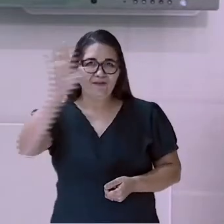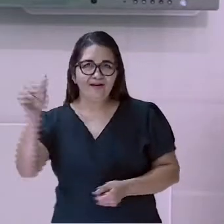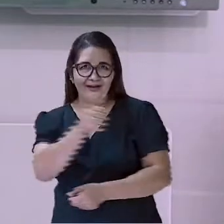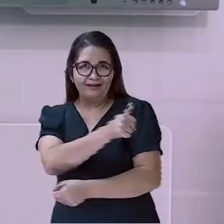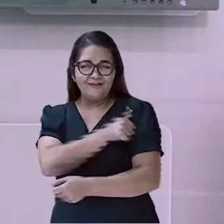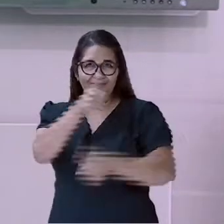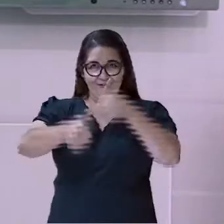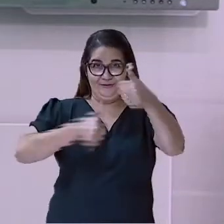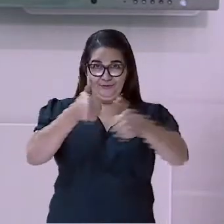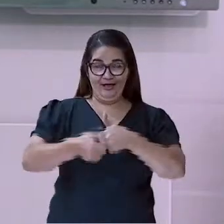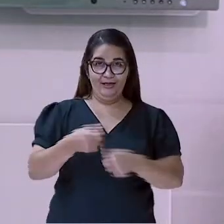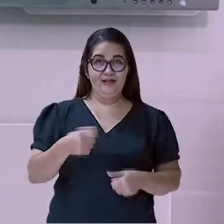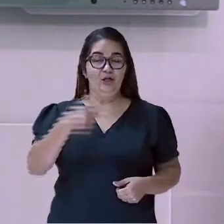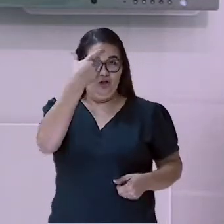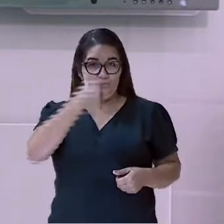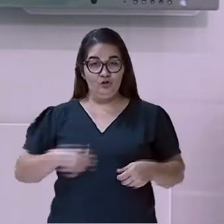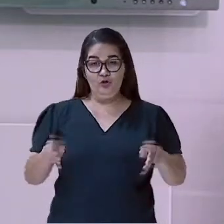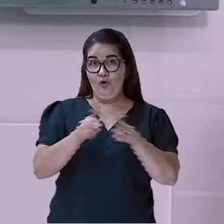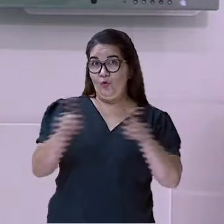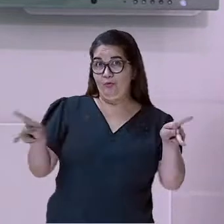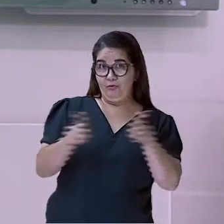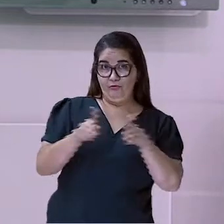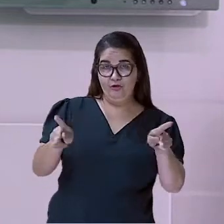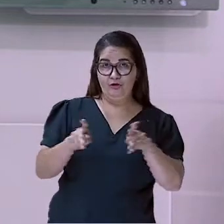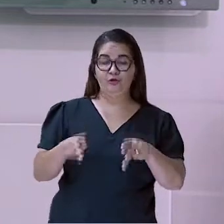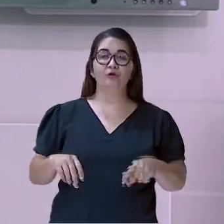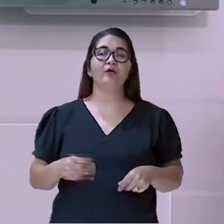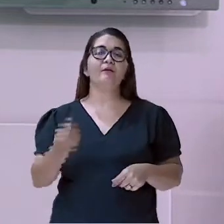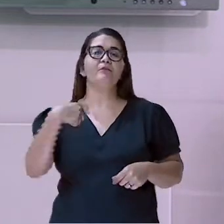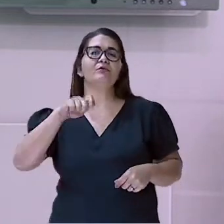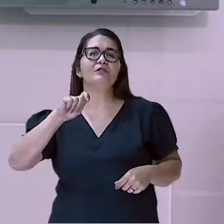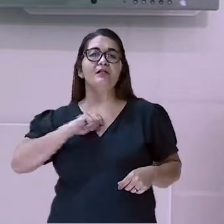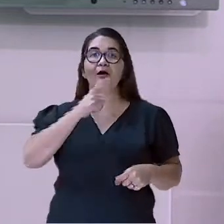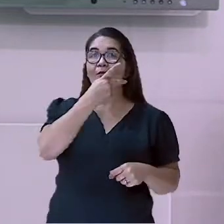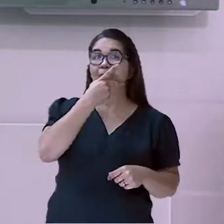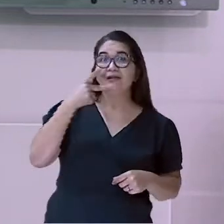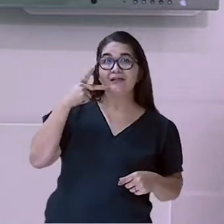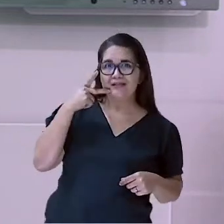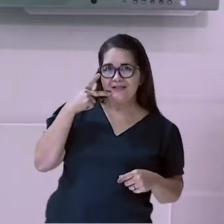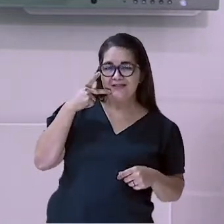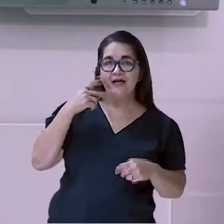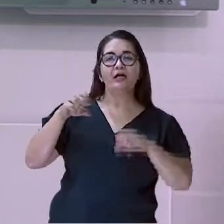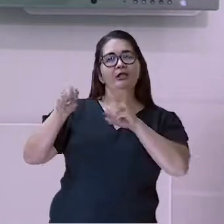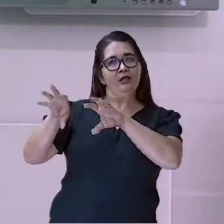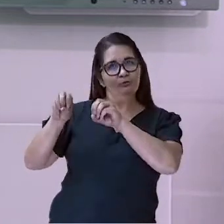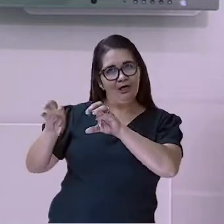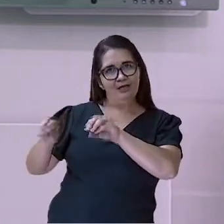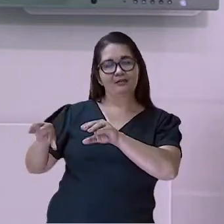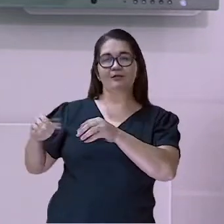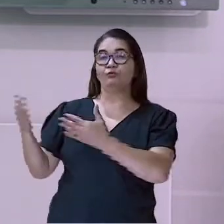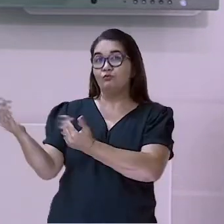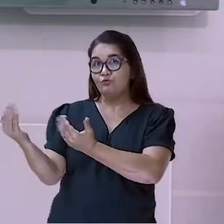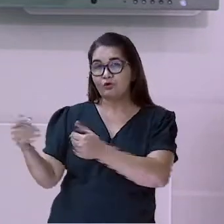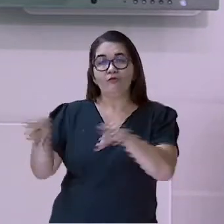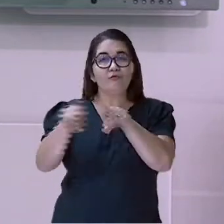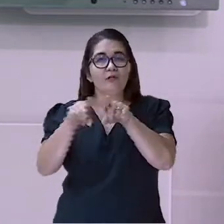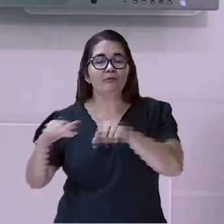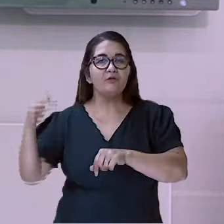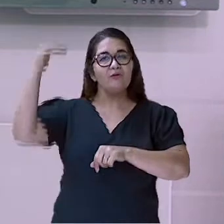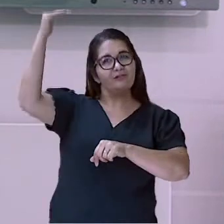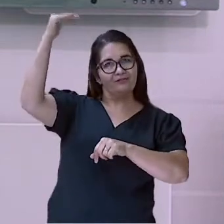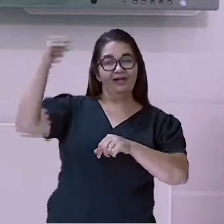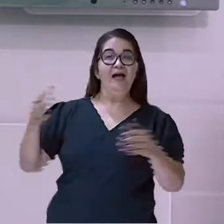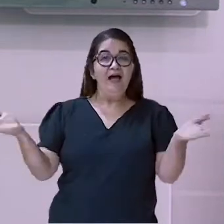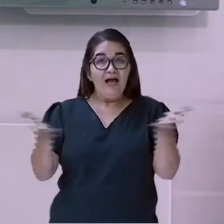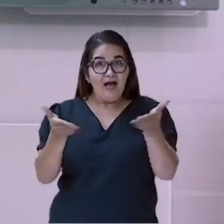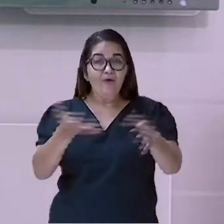Olá, sou a professora Patrícia, da Educação de Jovens e Adultos, e estamos aqui para mais uma aula de Geografia. Nas aulas de Geografia